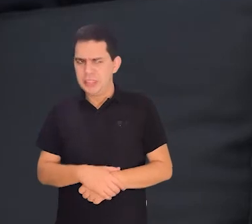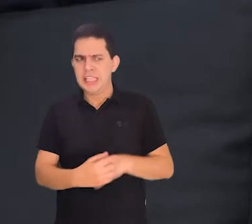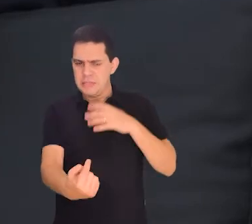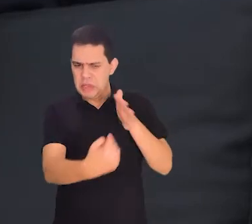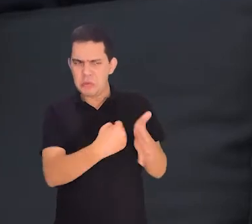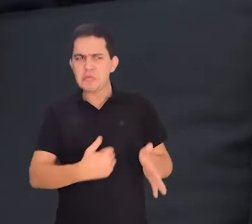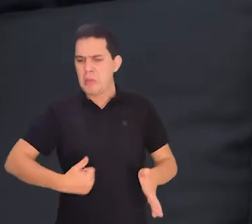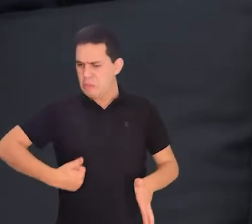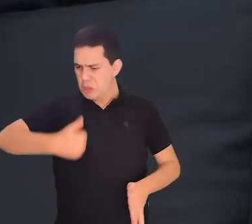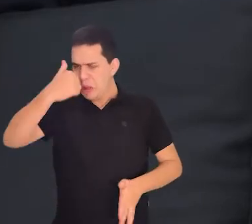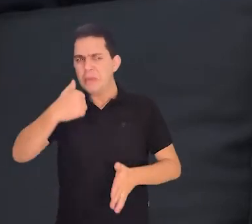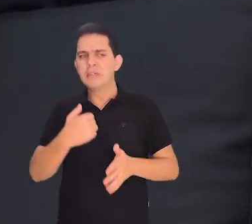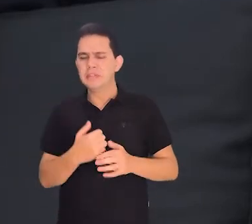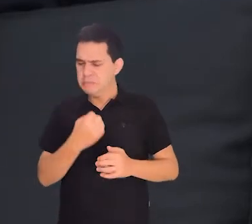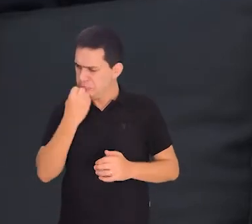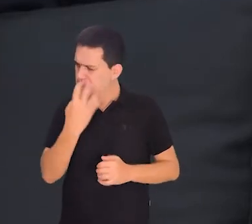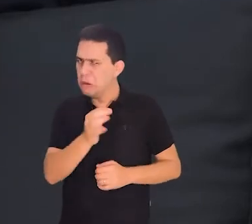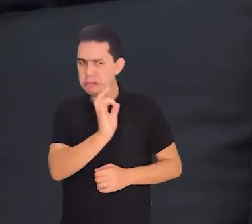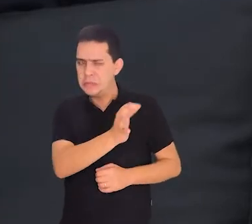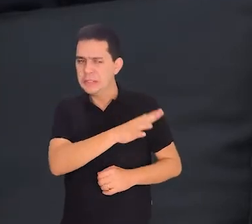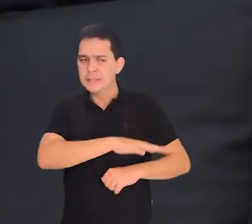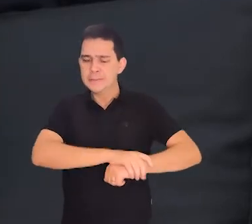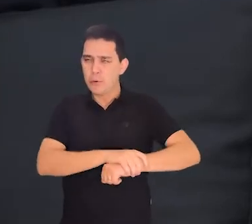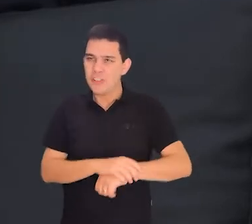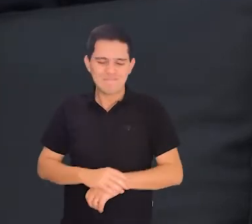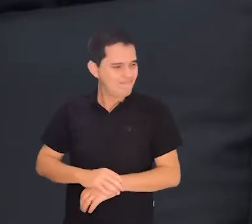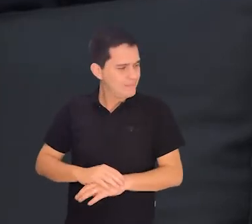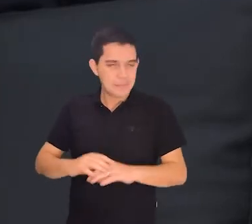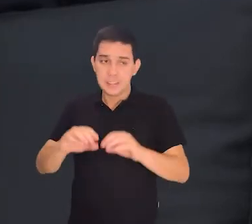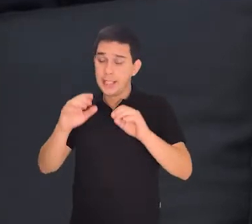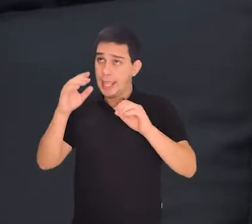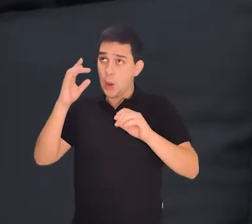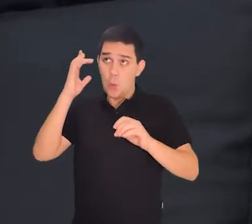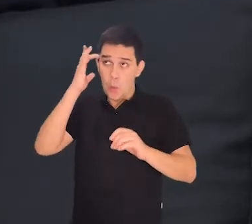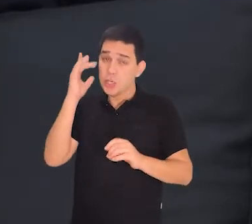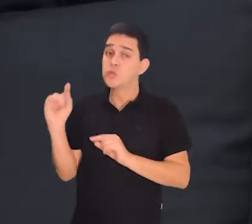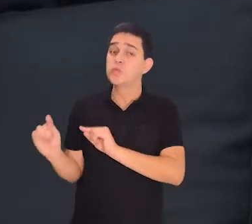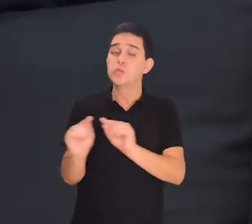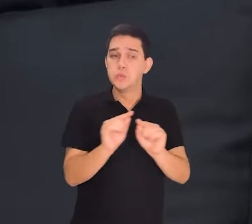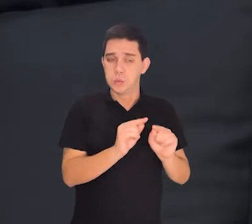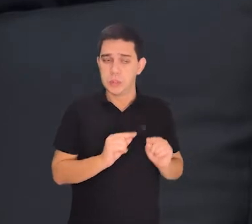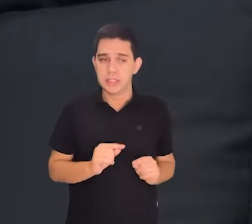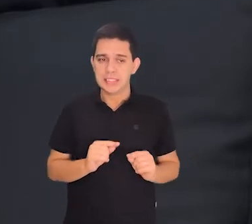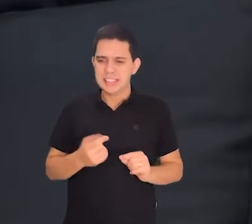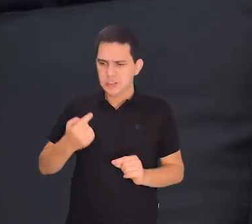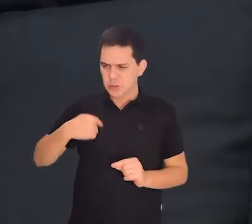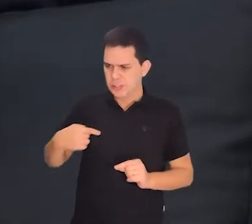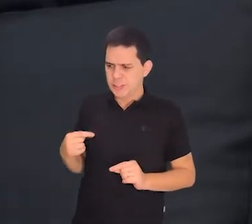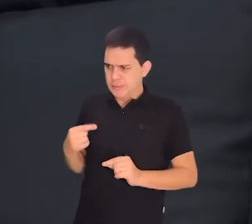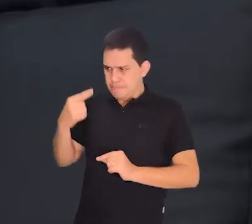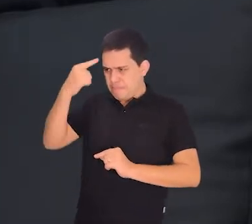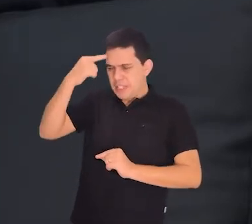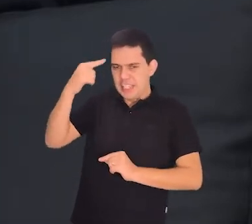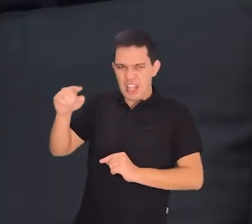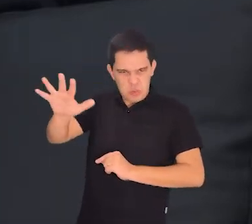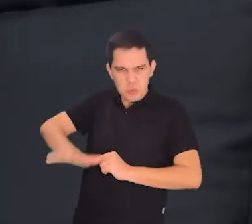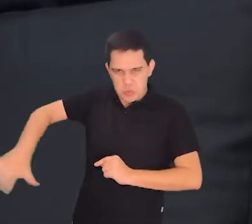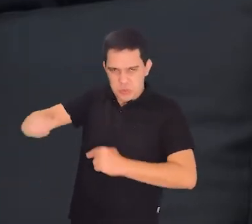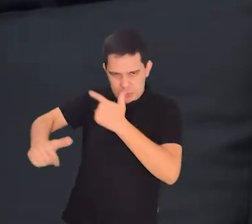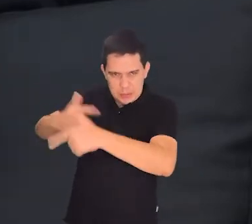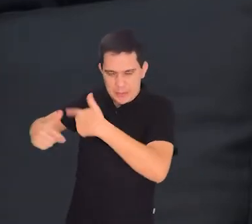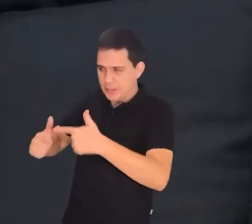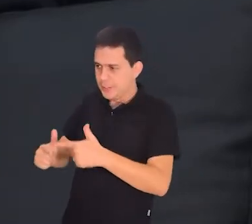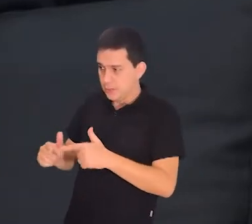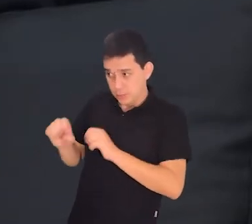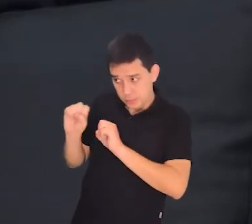Sem sombra de dúvida. Eu acho que investir na qualidade do conhecimento do trabalhador no que tange